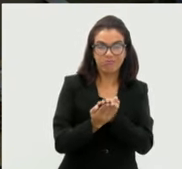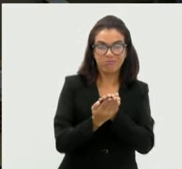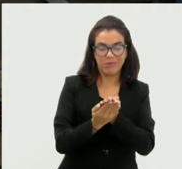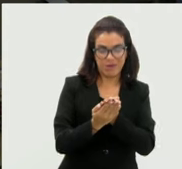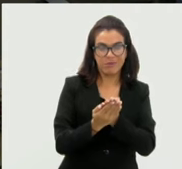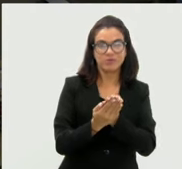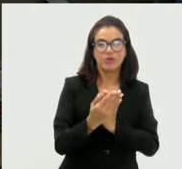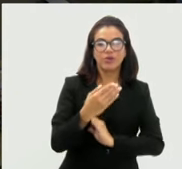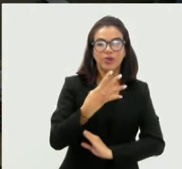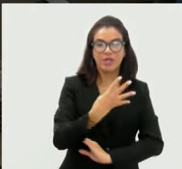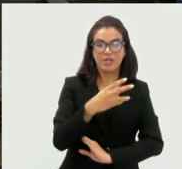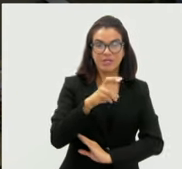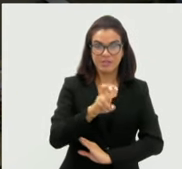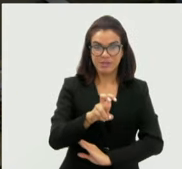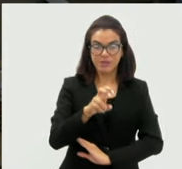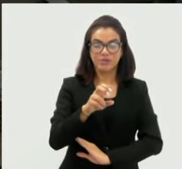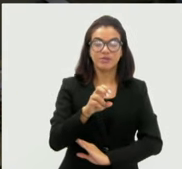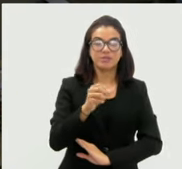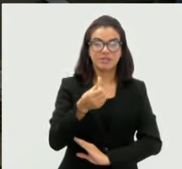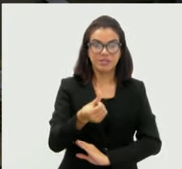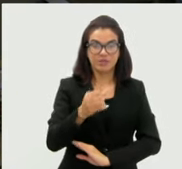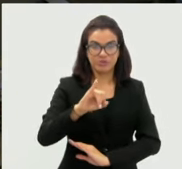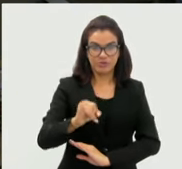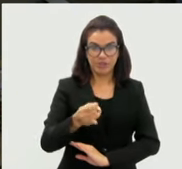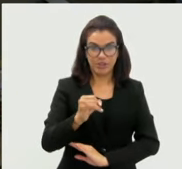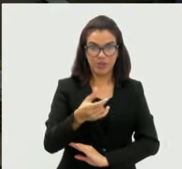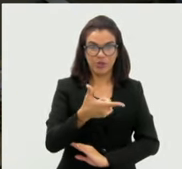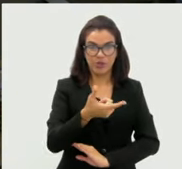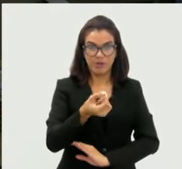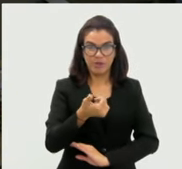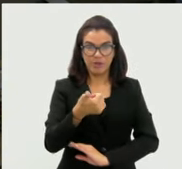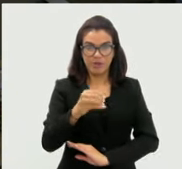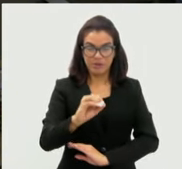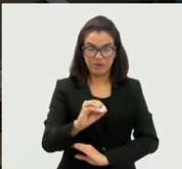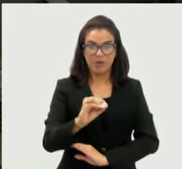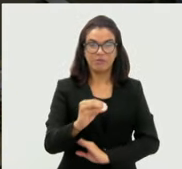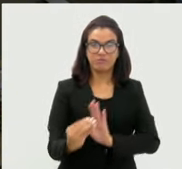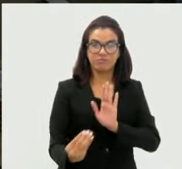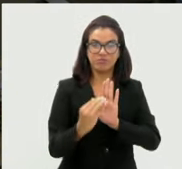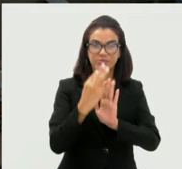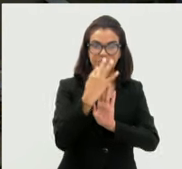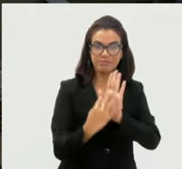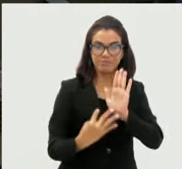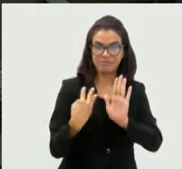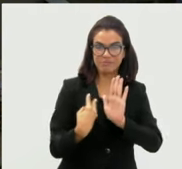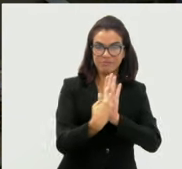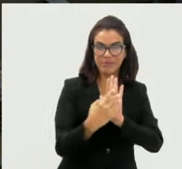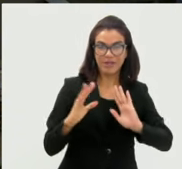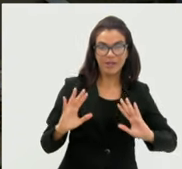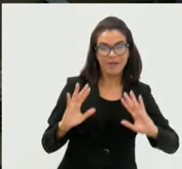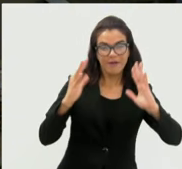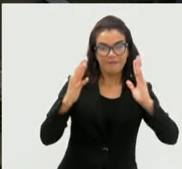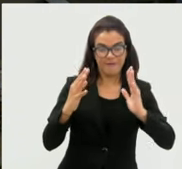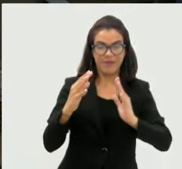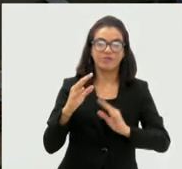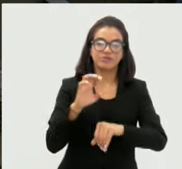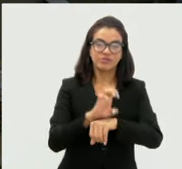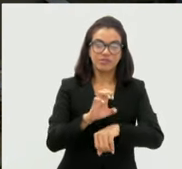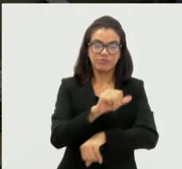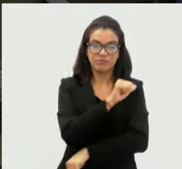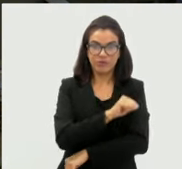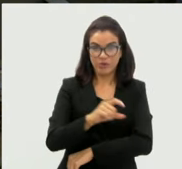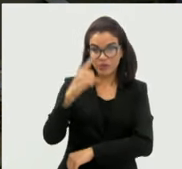5.645, de 6 de janeiro de 2010, instituindo no calendário oficial de eventos do Estado do Rio de Janeiro o